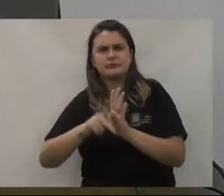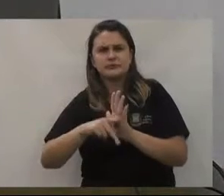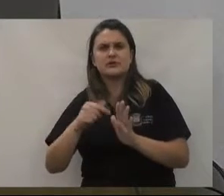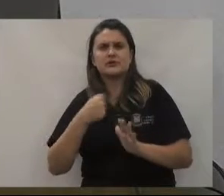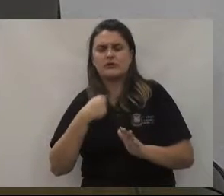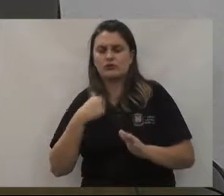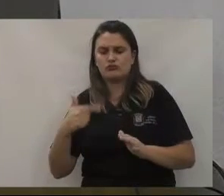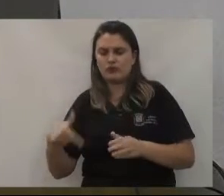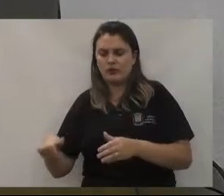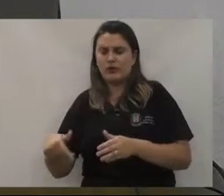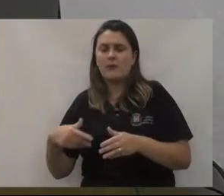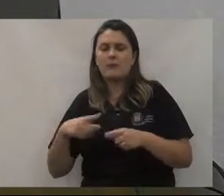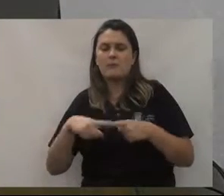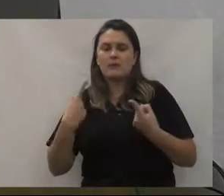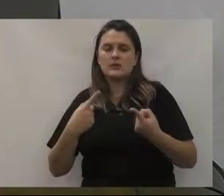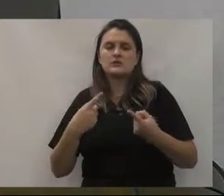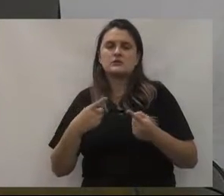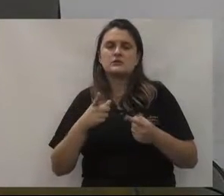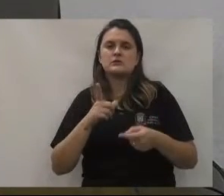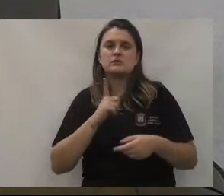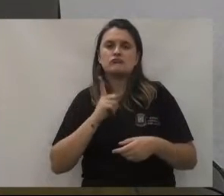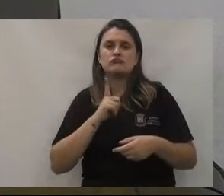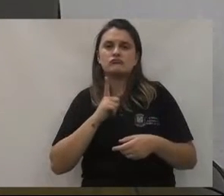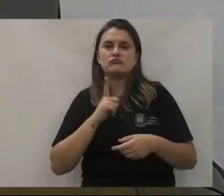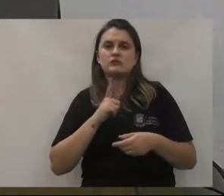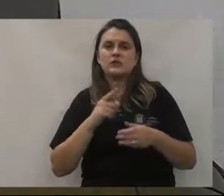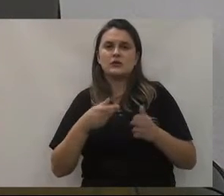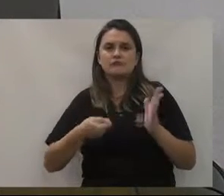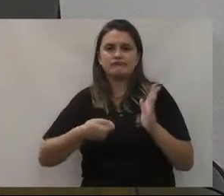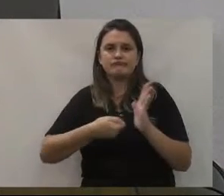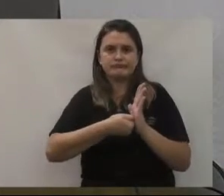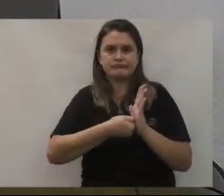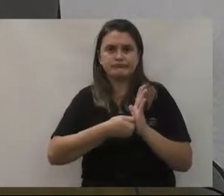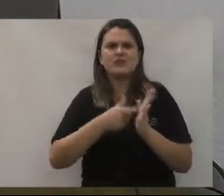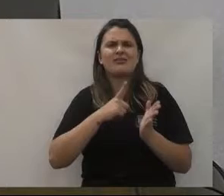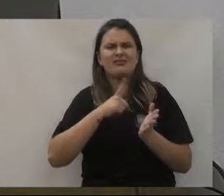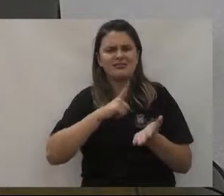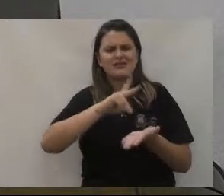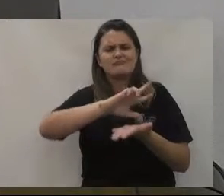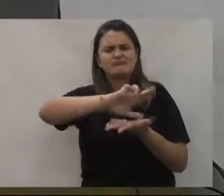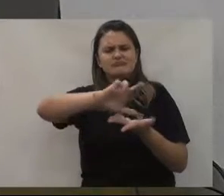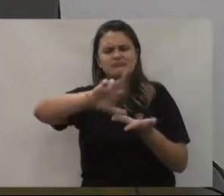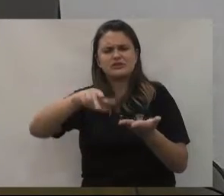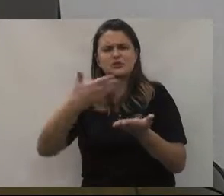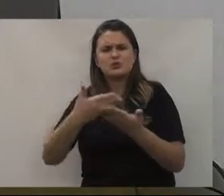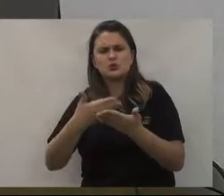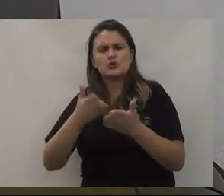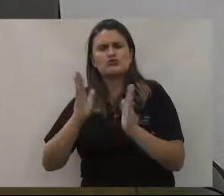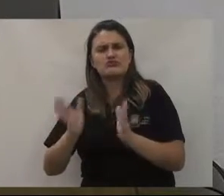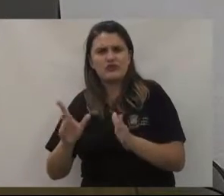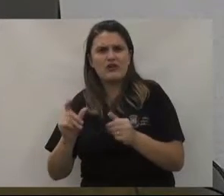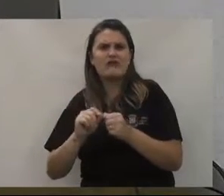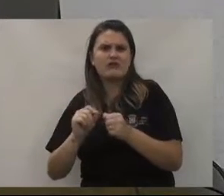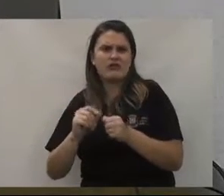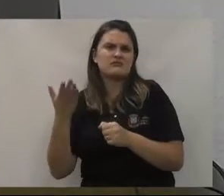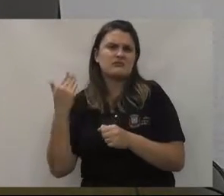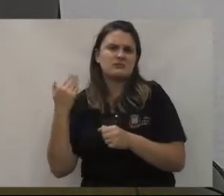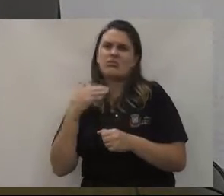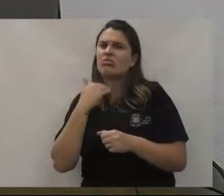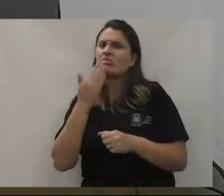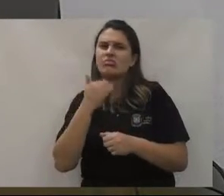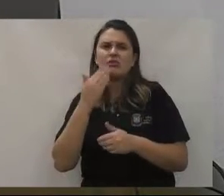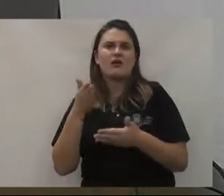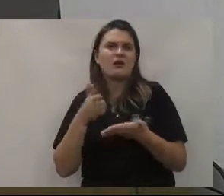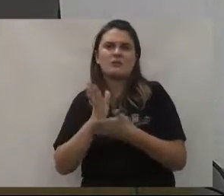não trouxe aqui, mas eu tenho um pendrive que tem todos os estudos já feitos aqui no Rio Grande do Sul. Nenhum foi